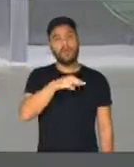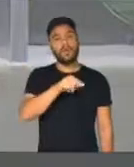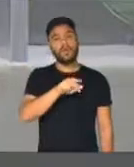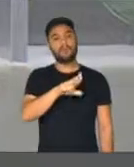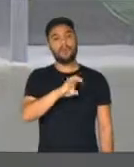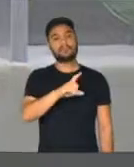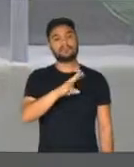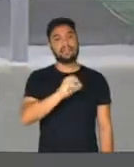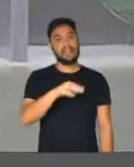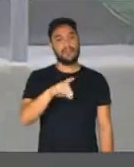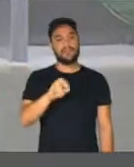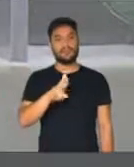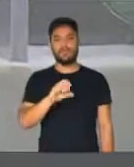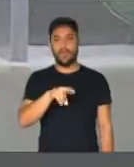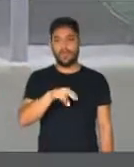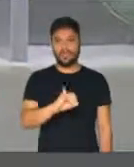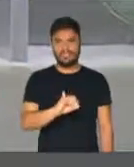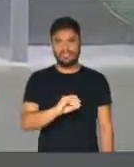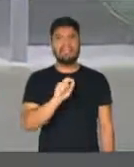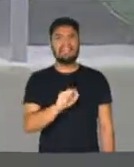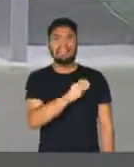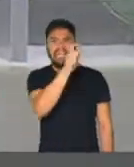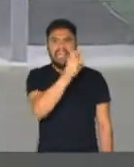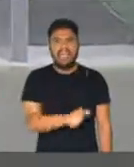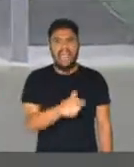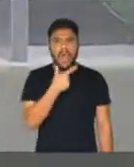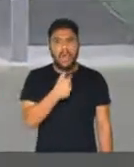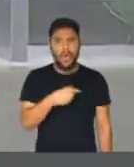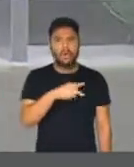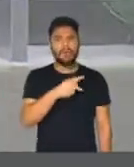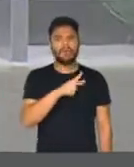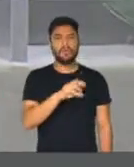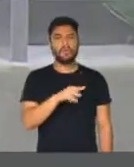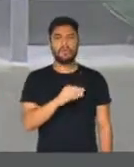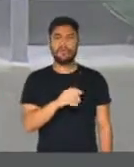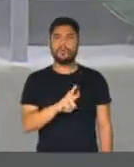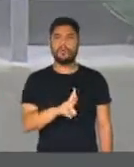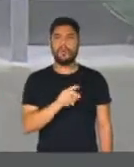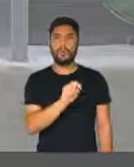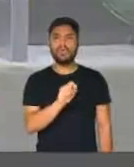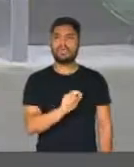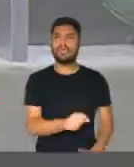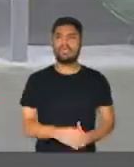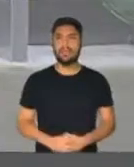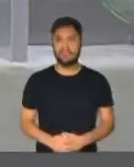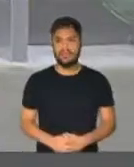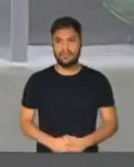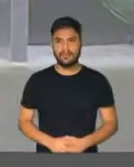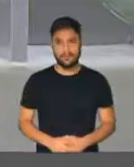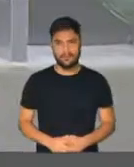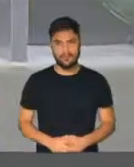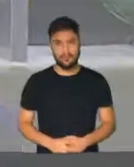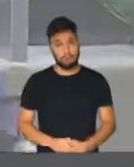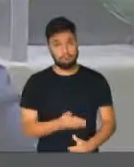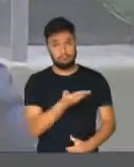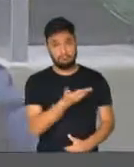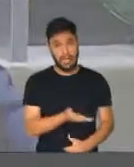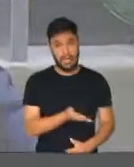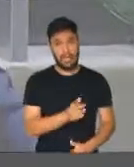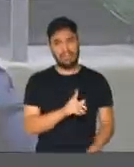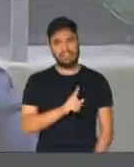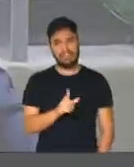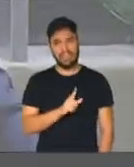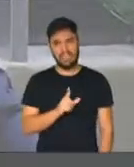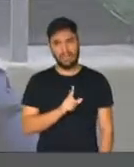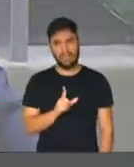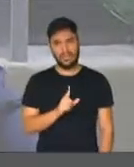Medroni. E quem é Marcelo Medroni? Esse promotor, ele tem